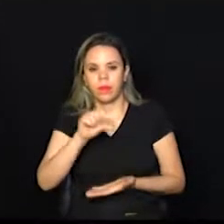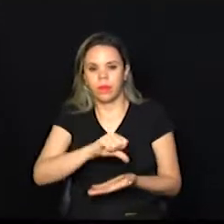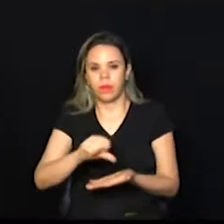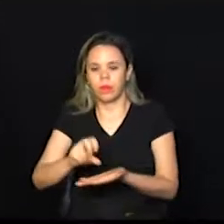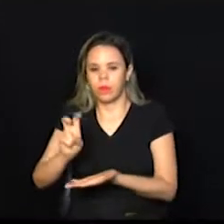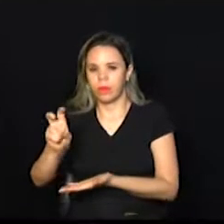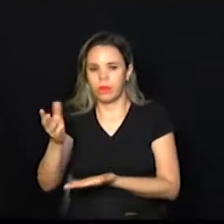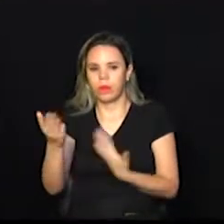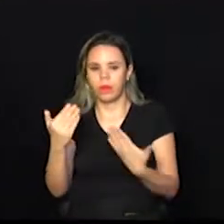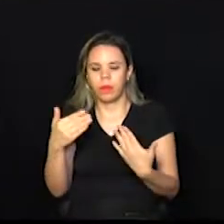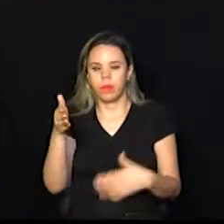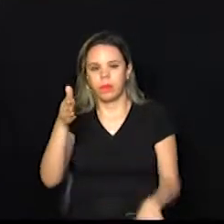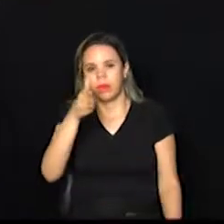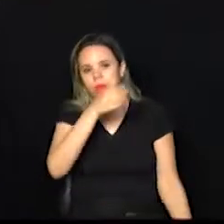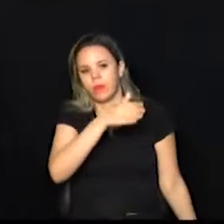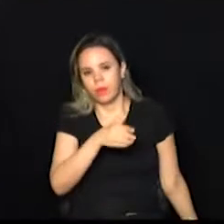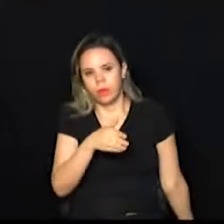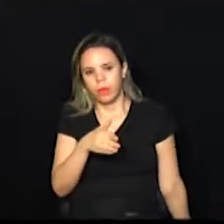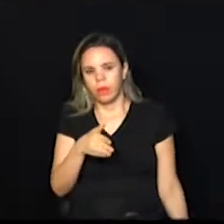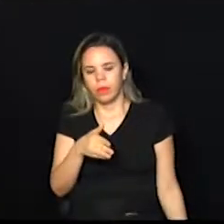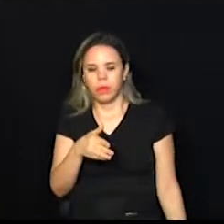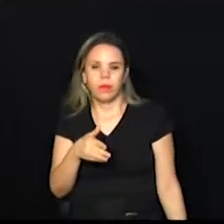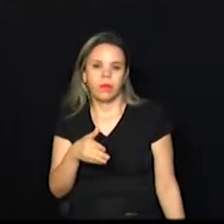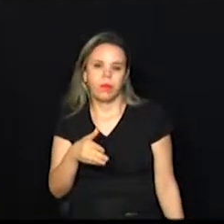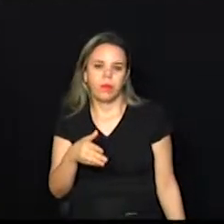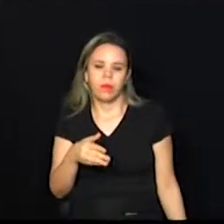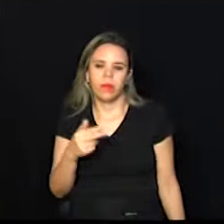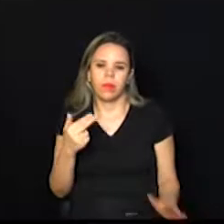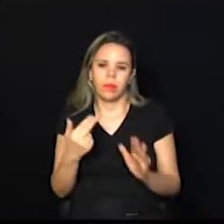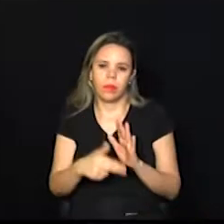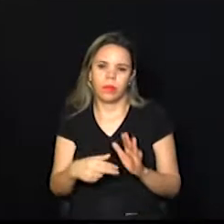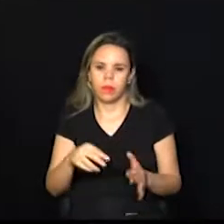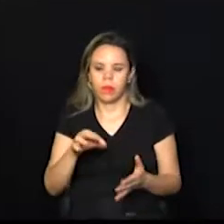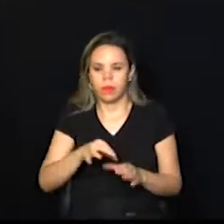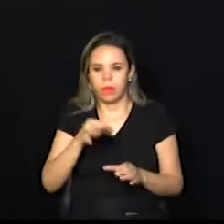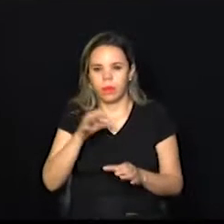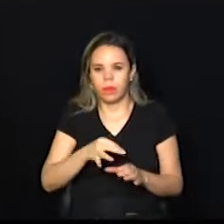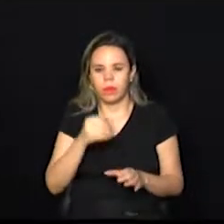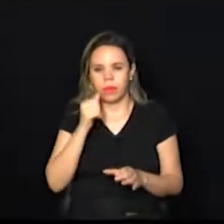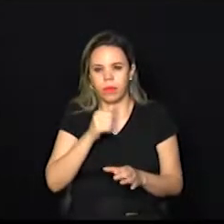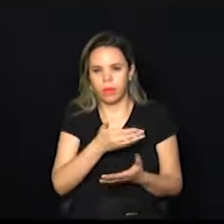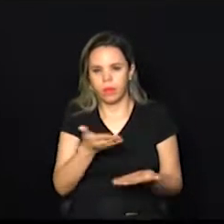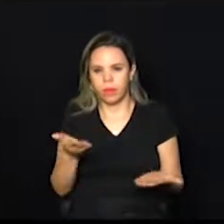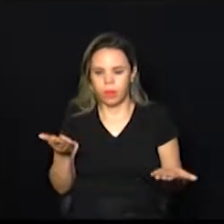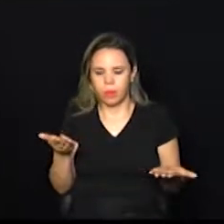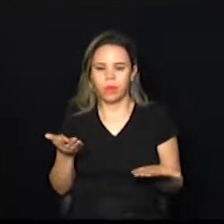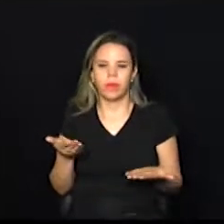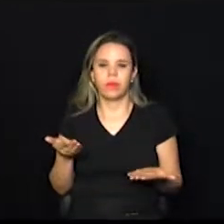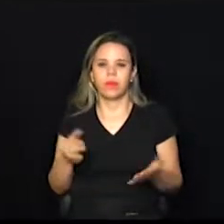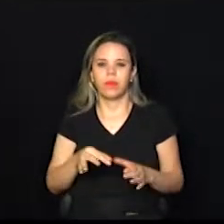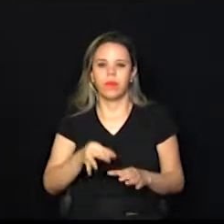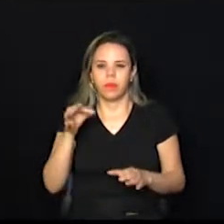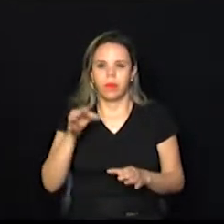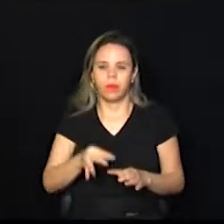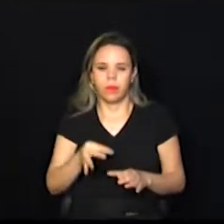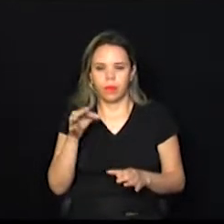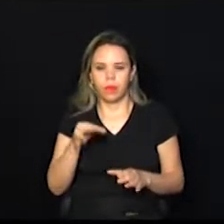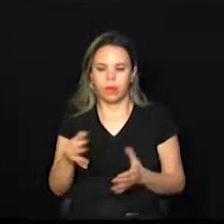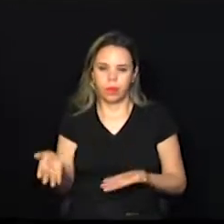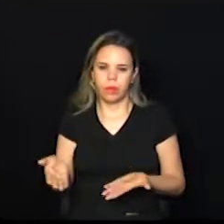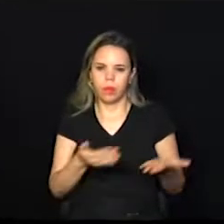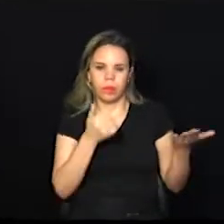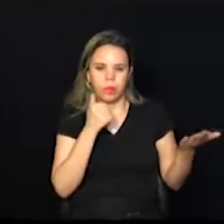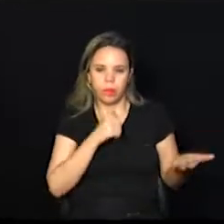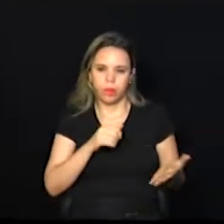roda de conversa, que a gente levou o nome de Chá com Elas, né, secretária? No sentido do chá com elas, de trazer as mulheres